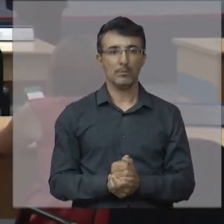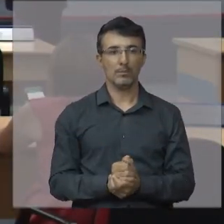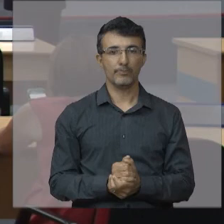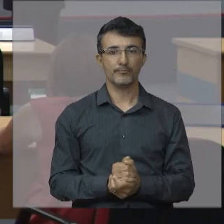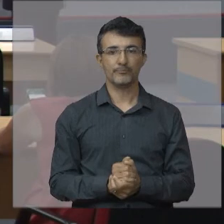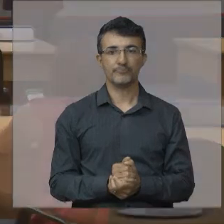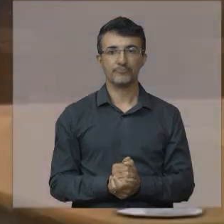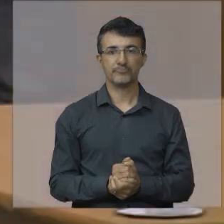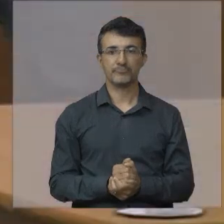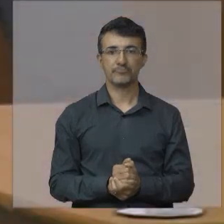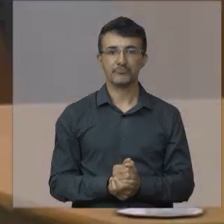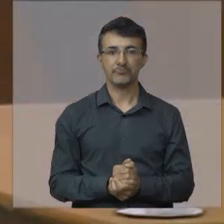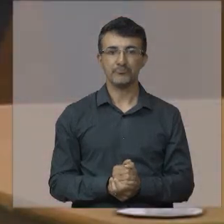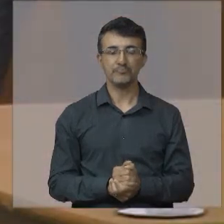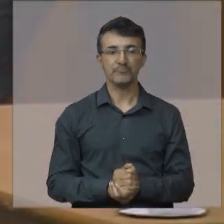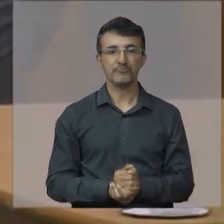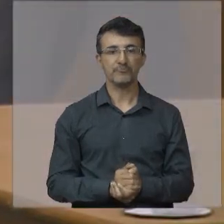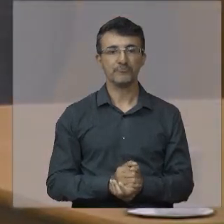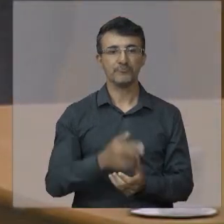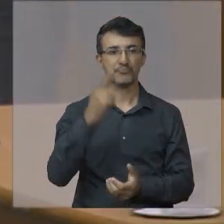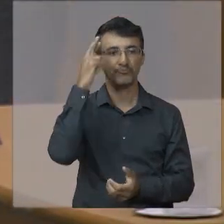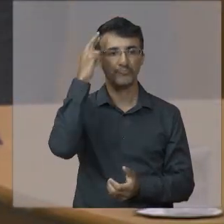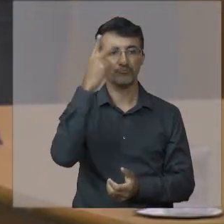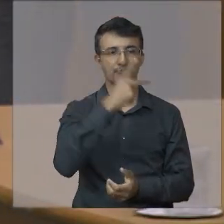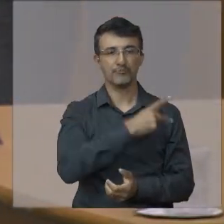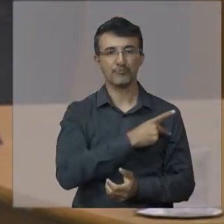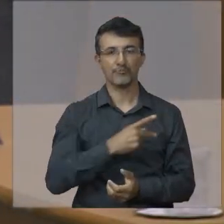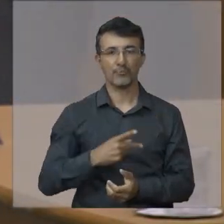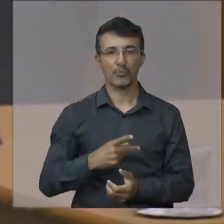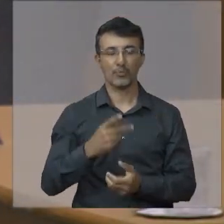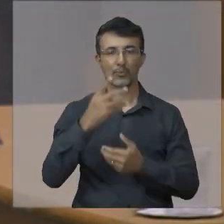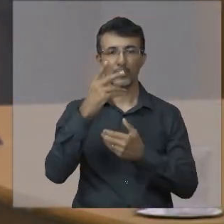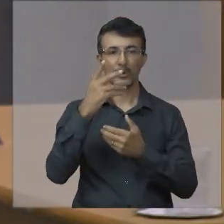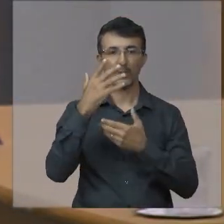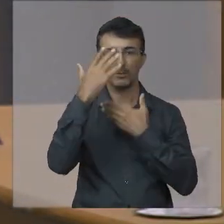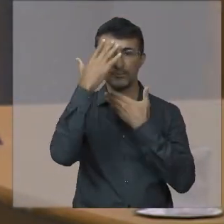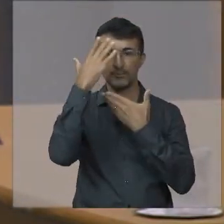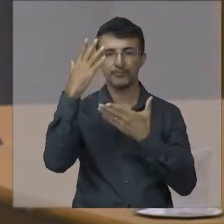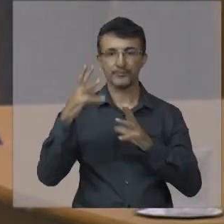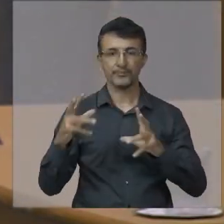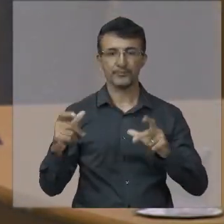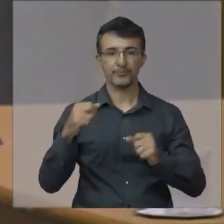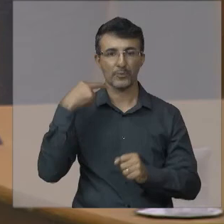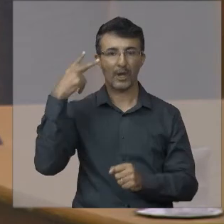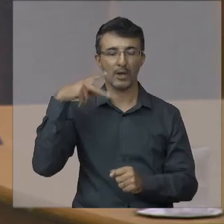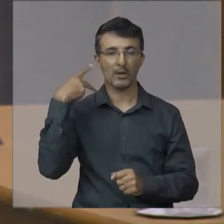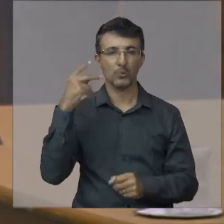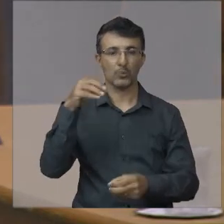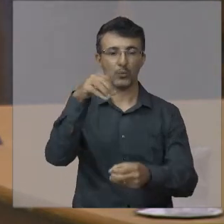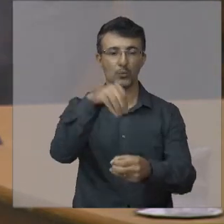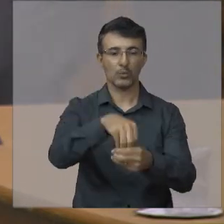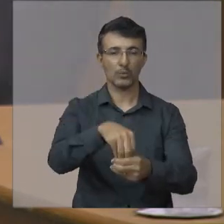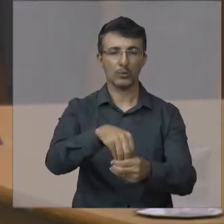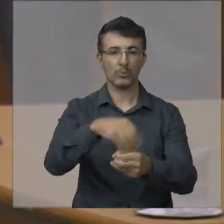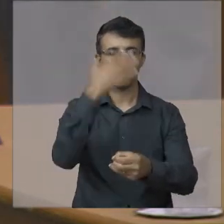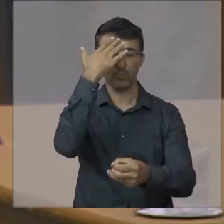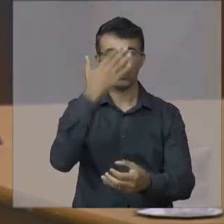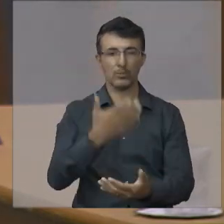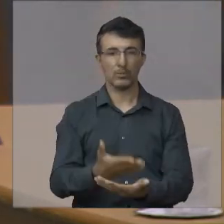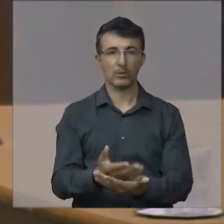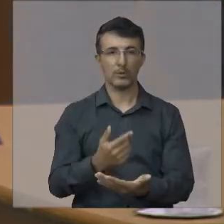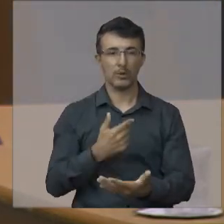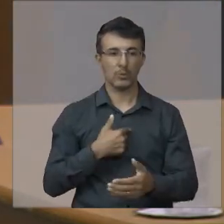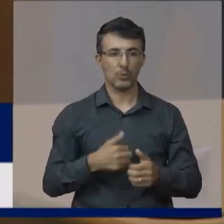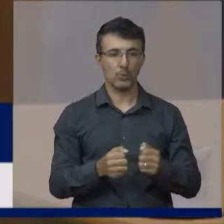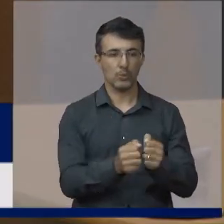Senhor presidente, quero aqui agradecer a todos os vereadores que confiaram, deram o seu voto. Com certeza estarei trabalhando ao lado do senhor, dessa mesa,